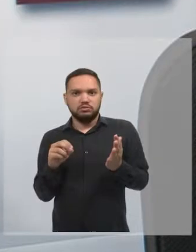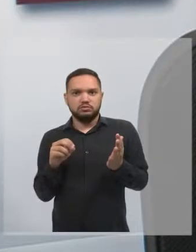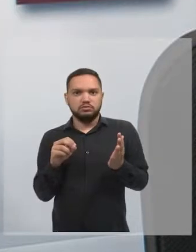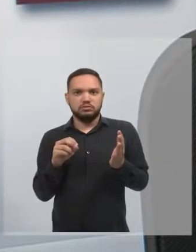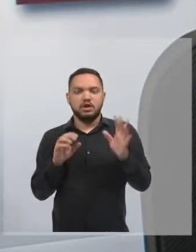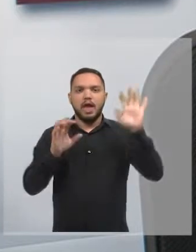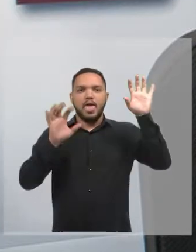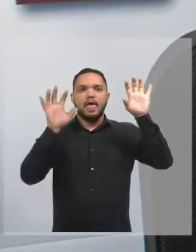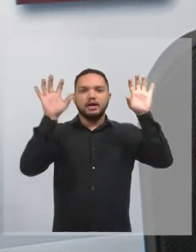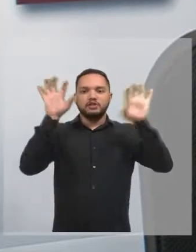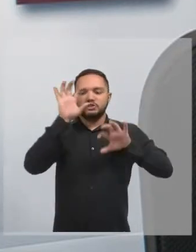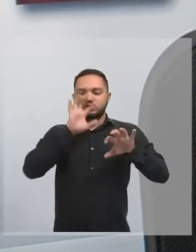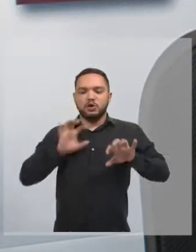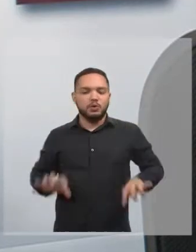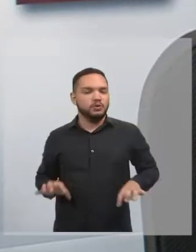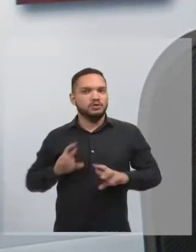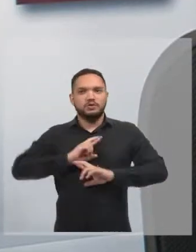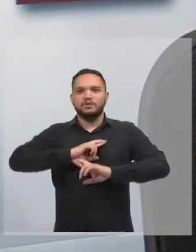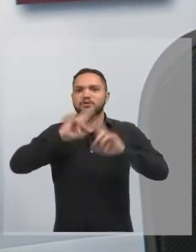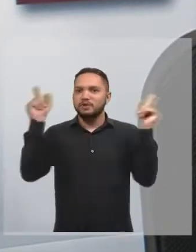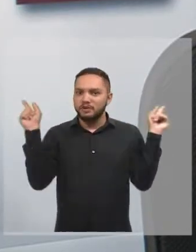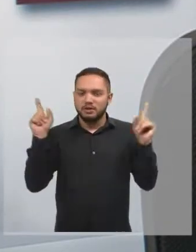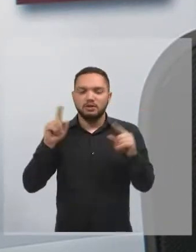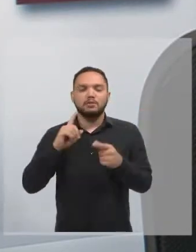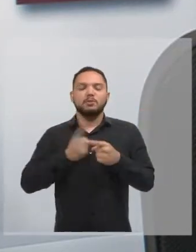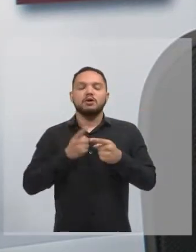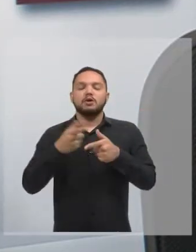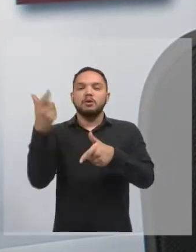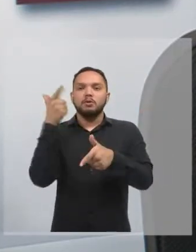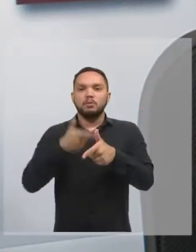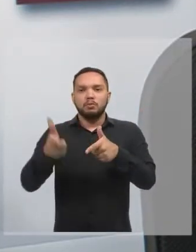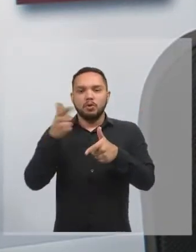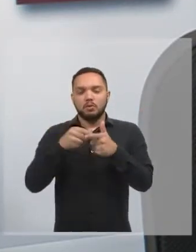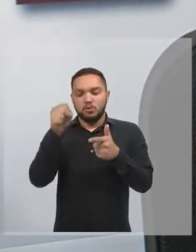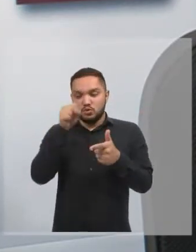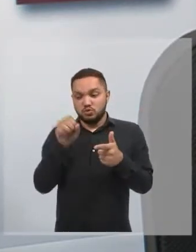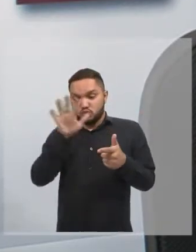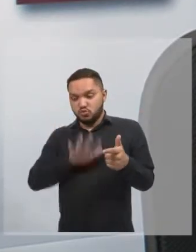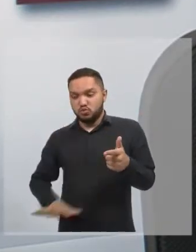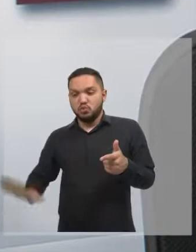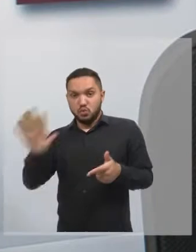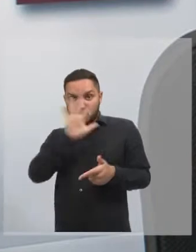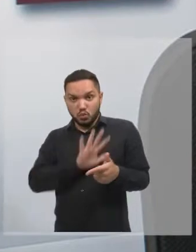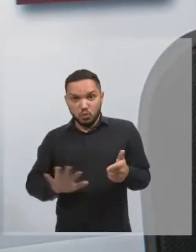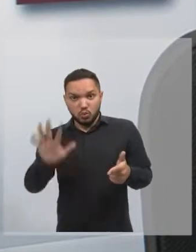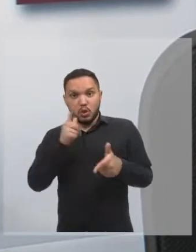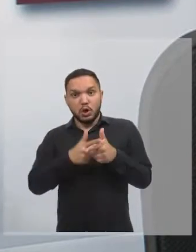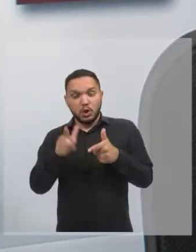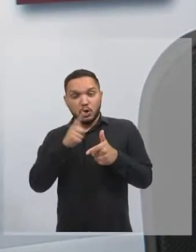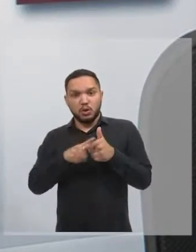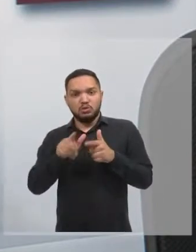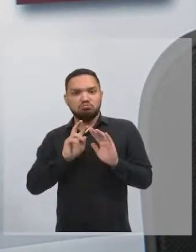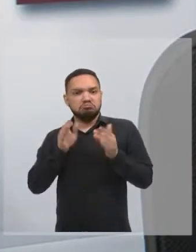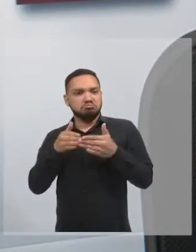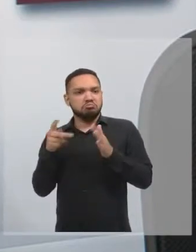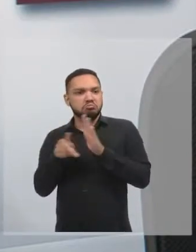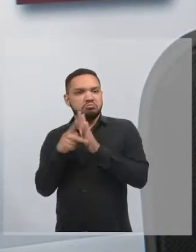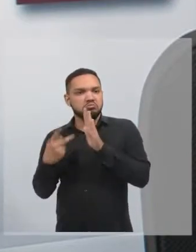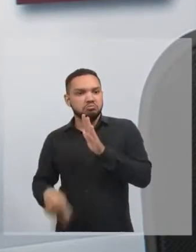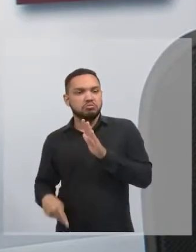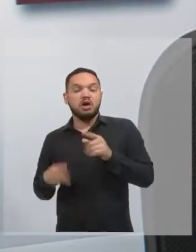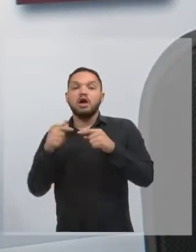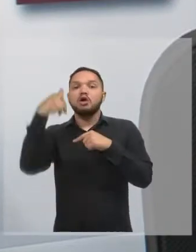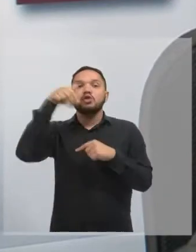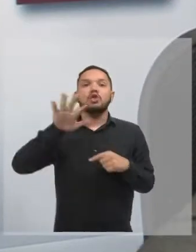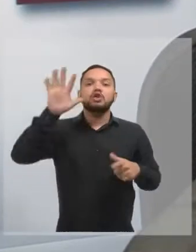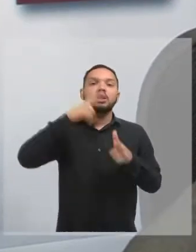regiões. Você tem, por exemplo, os problemas que nós encontramos na região Sul e Sudeste são específicos,